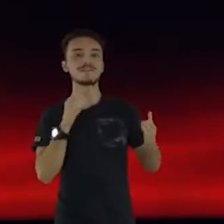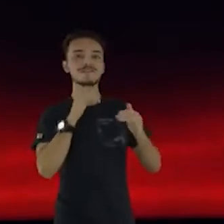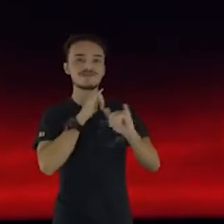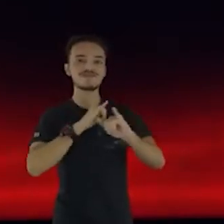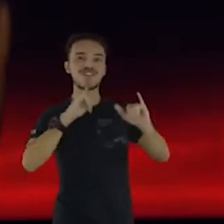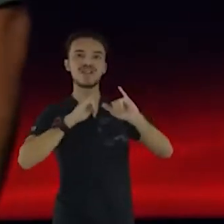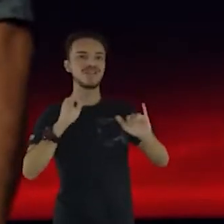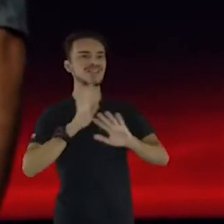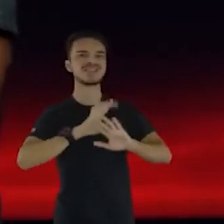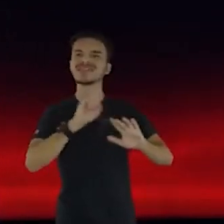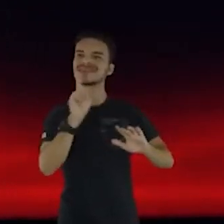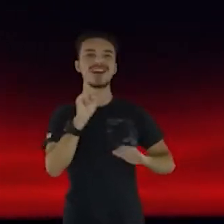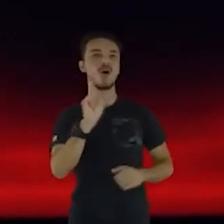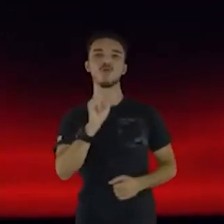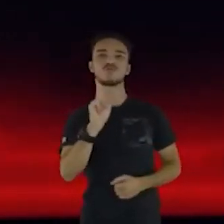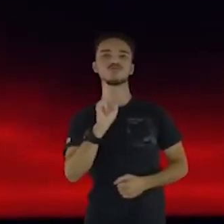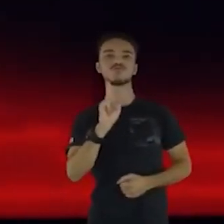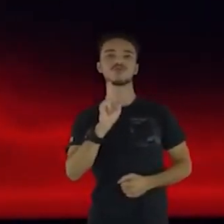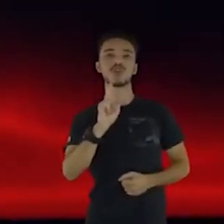falei: uau!